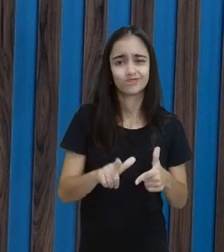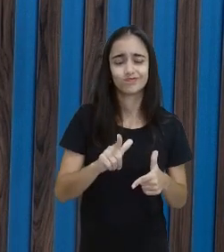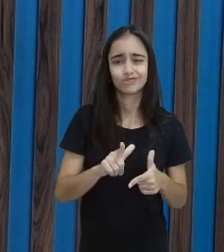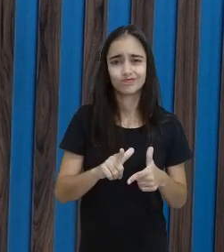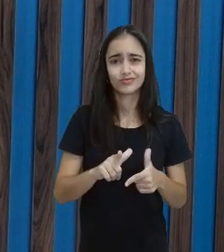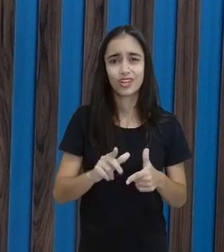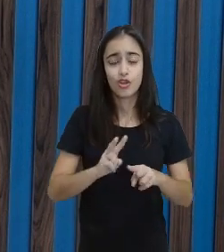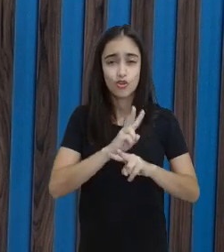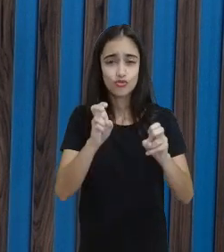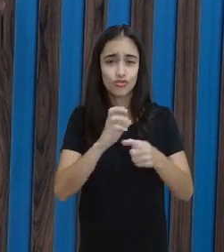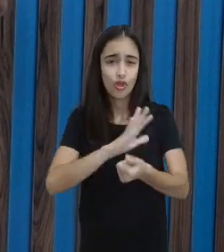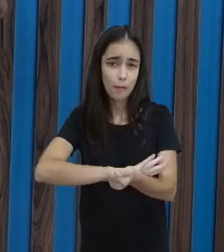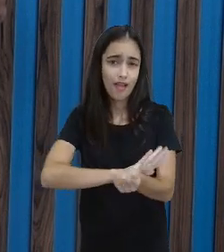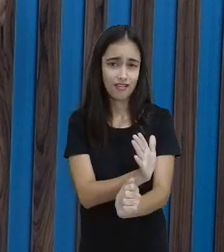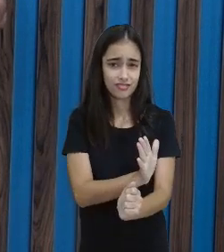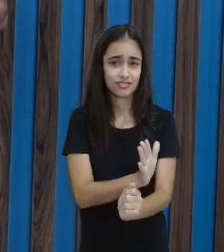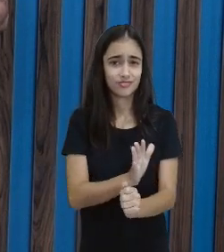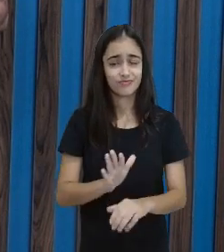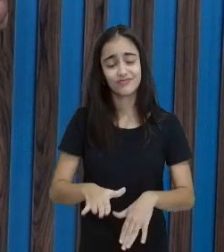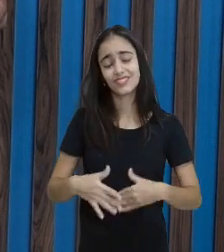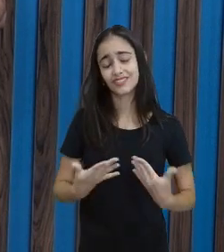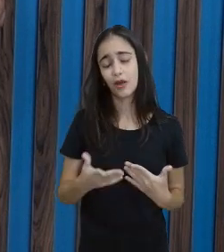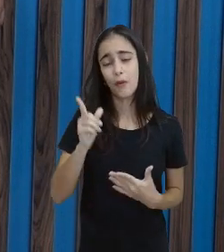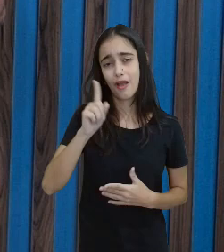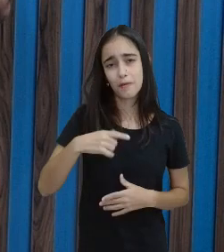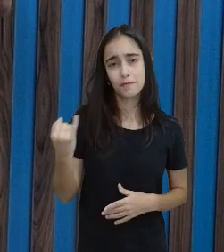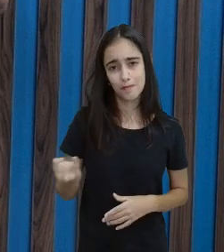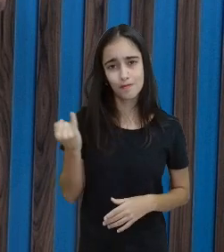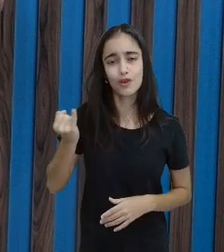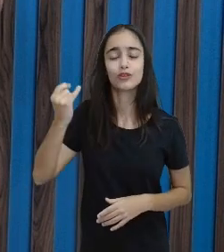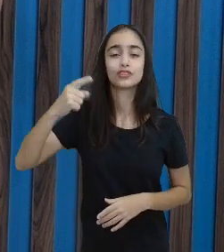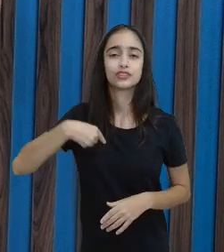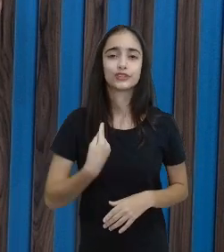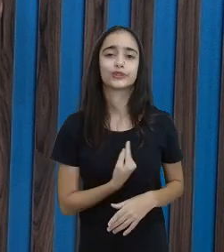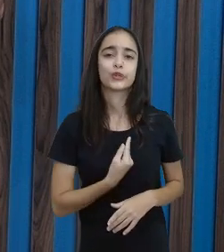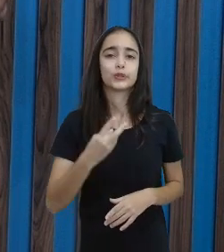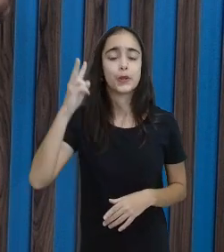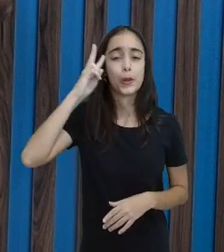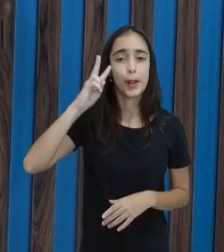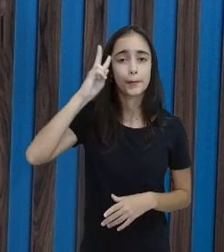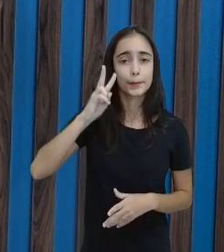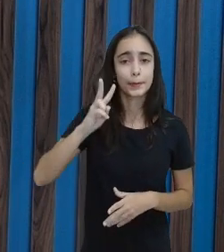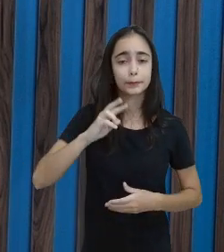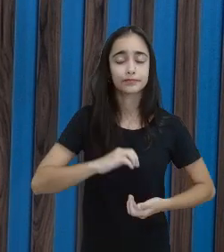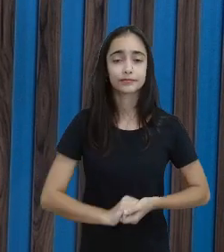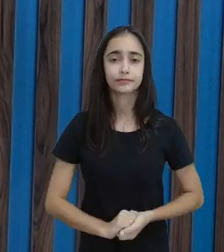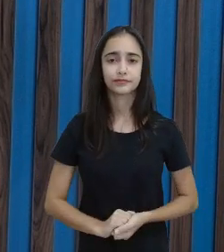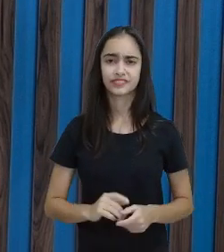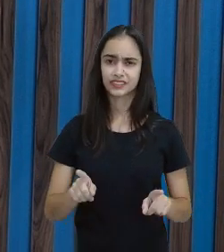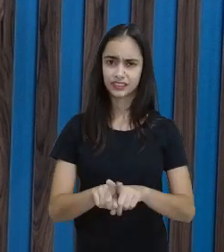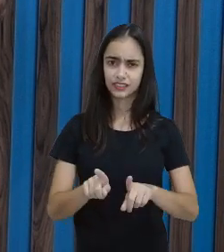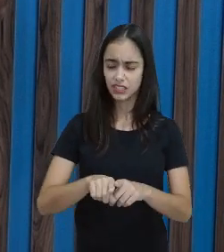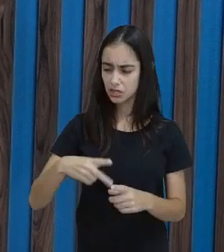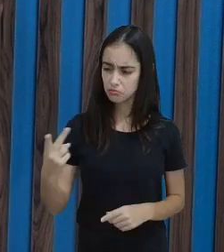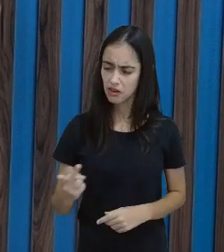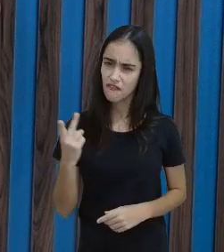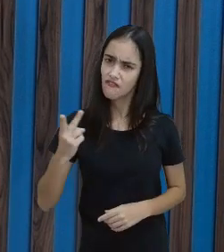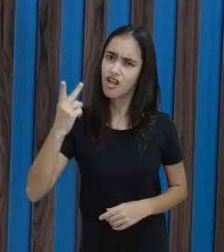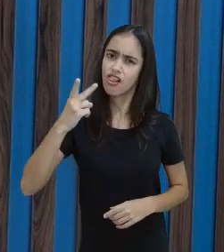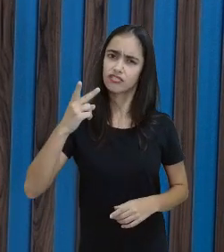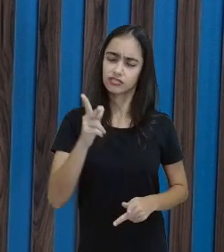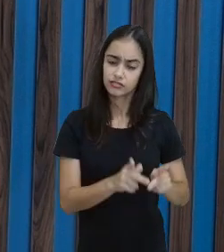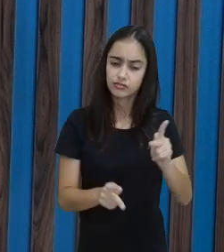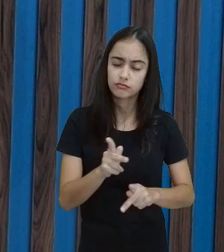do racismo. Vale enfatizar também, né, que essa valorização da